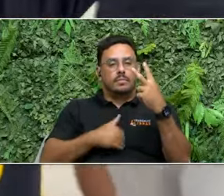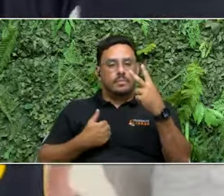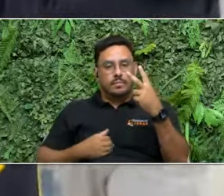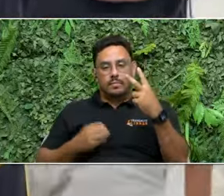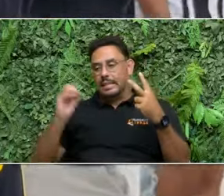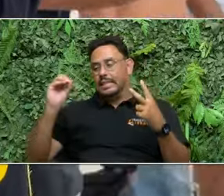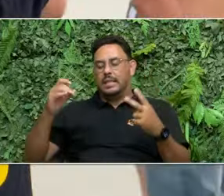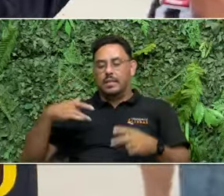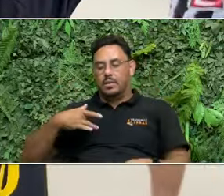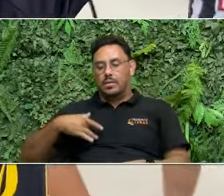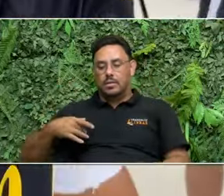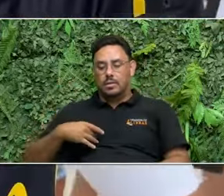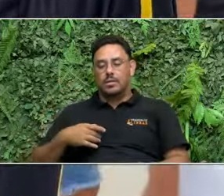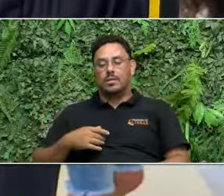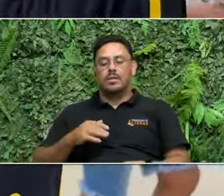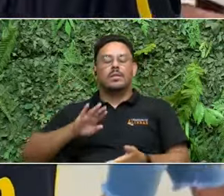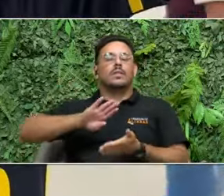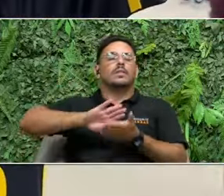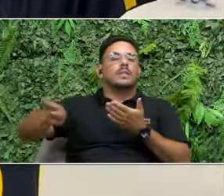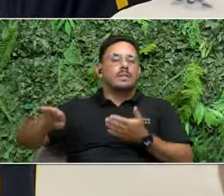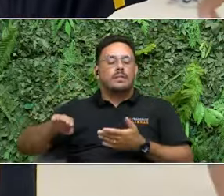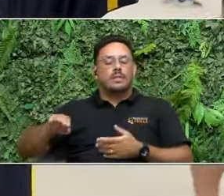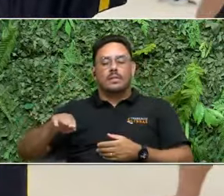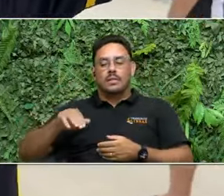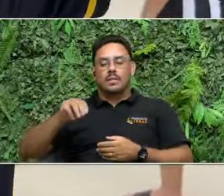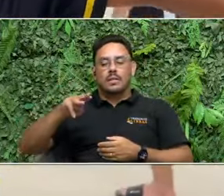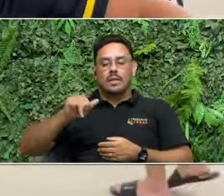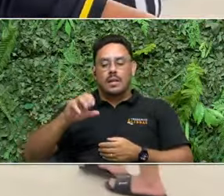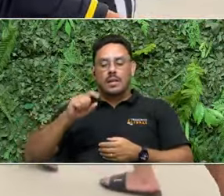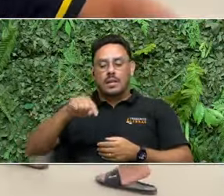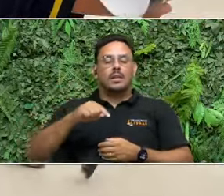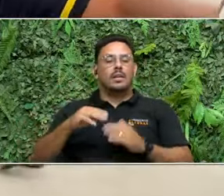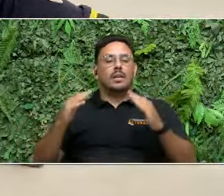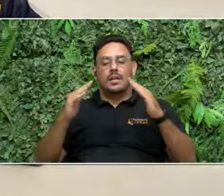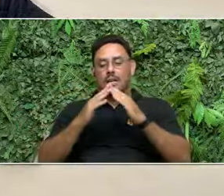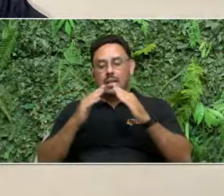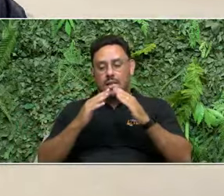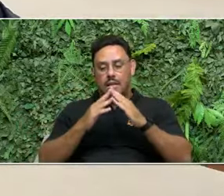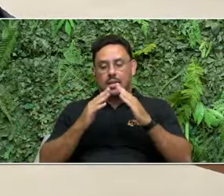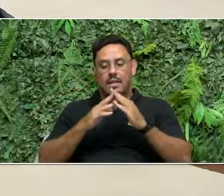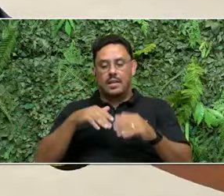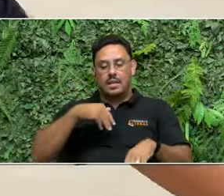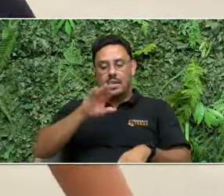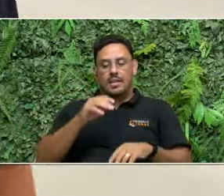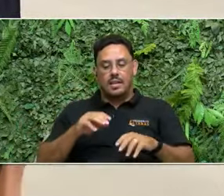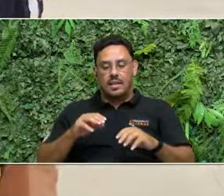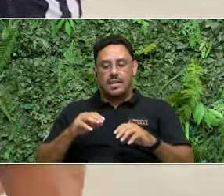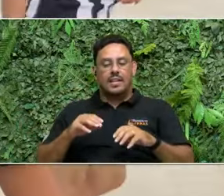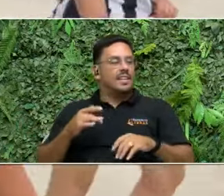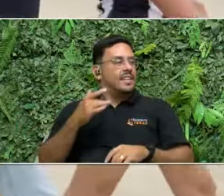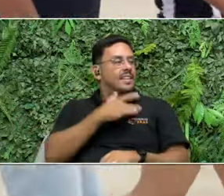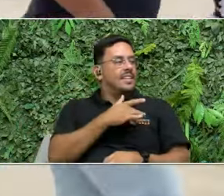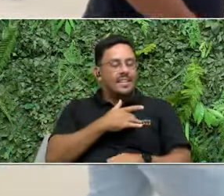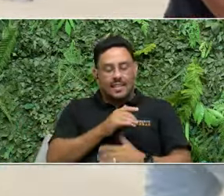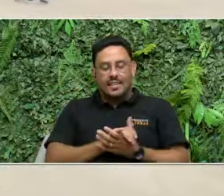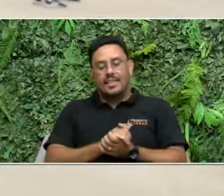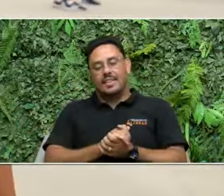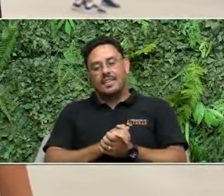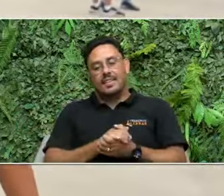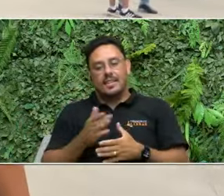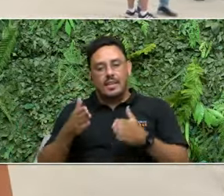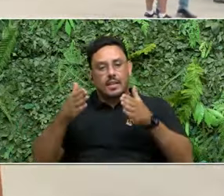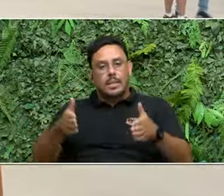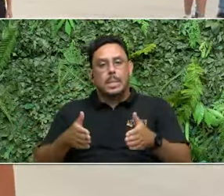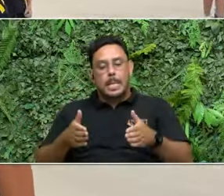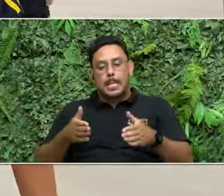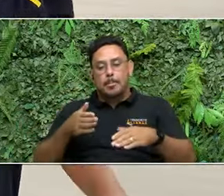a gente vai afastar essas Mari aqui da Arena ver sai aqui é nossa casa só sai daqui Cruzeiro Nossa então aí chegou lá é só